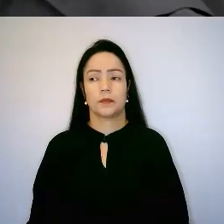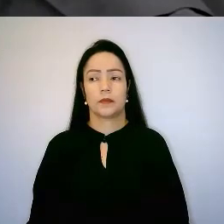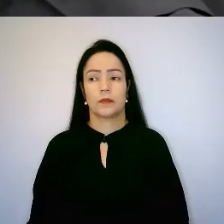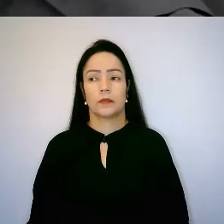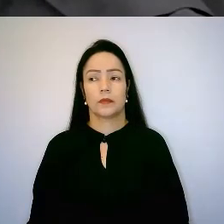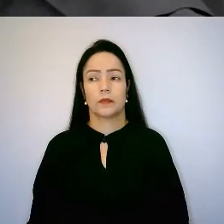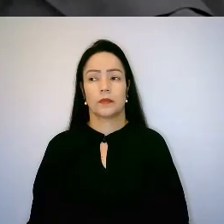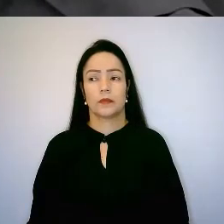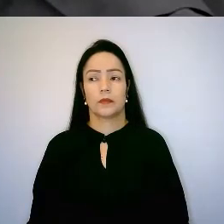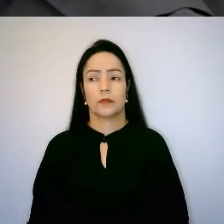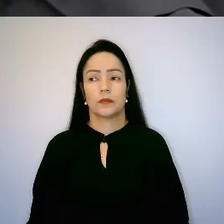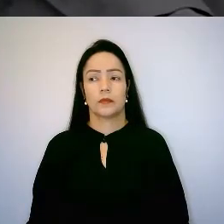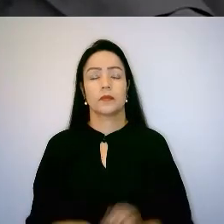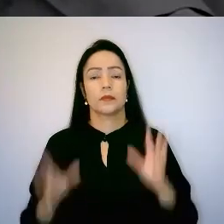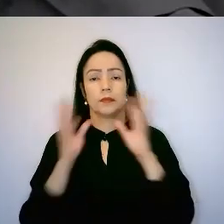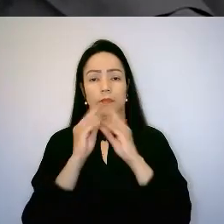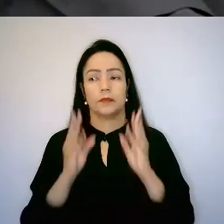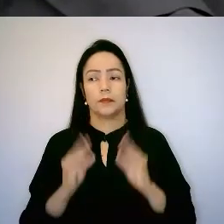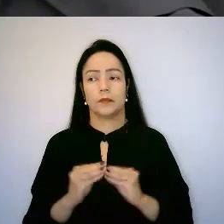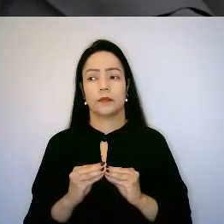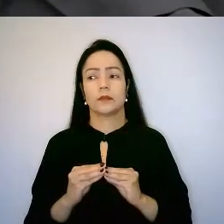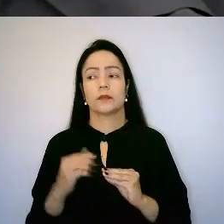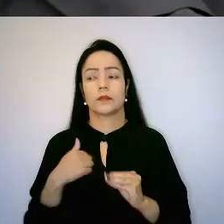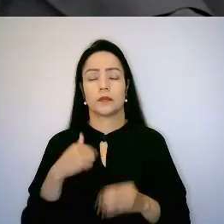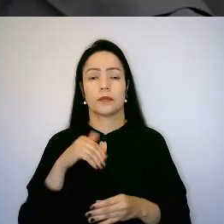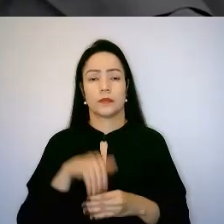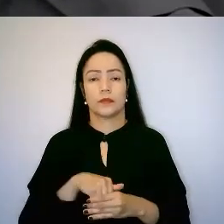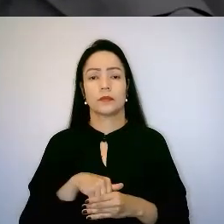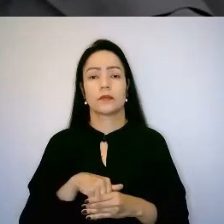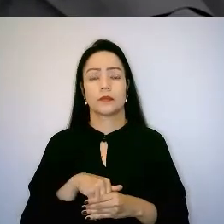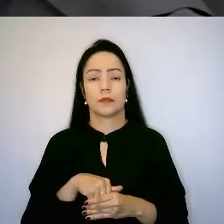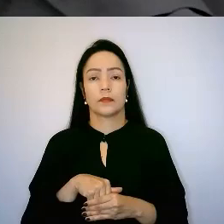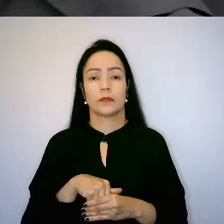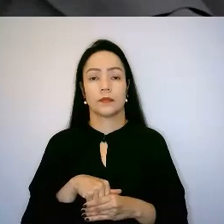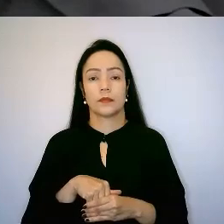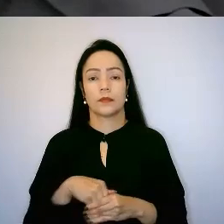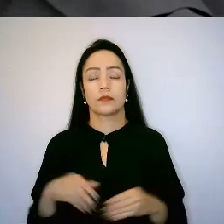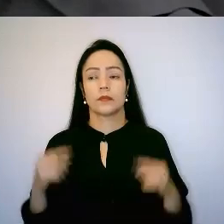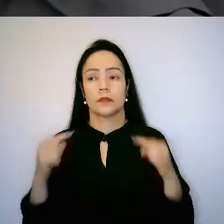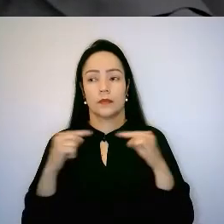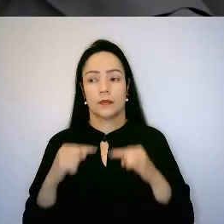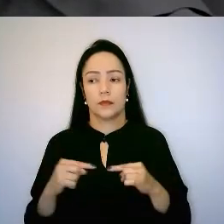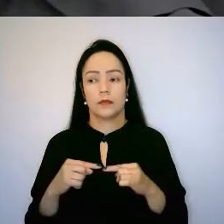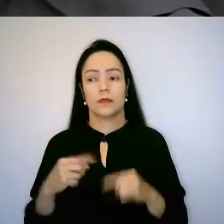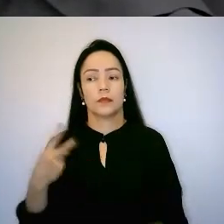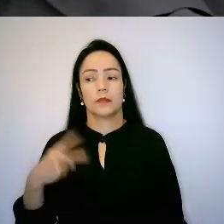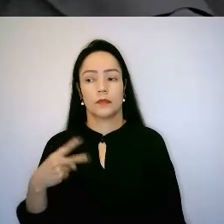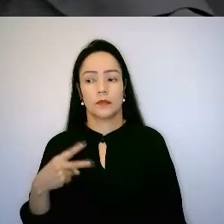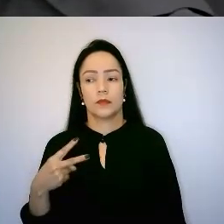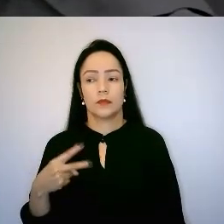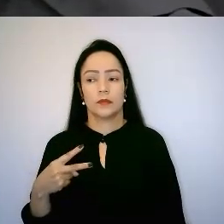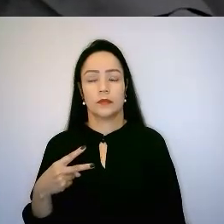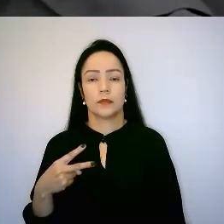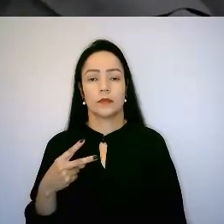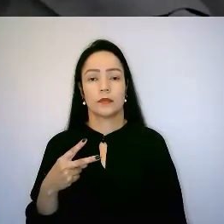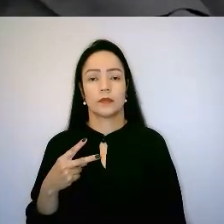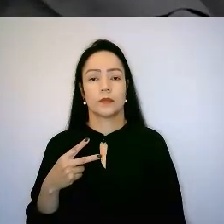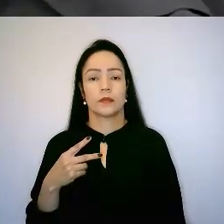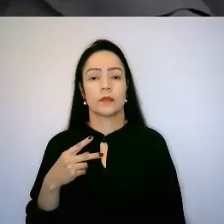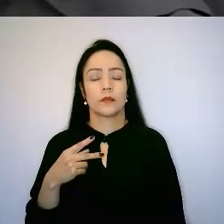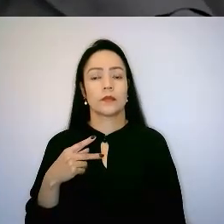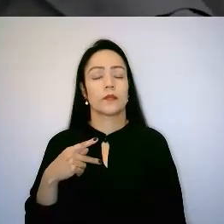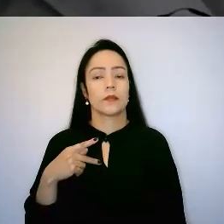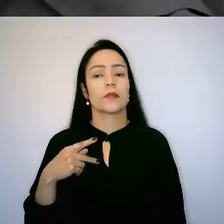em resumo este o meu voto eu em harmonia com a segunda procuradoria de Justiça eu conheço